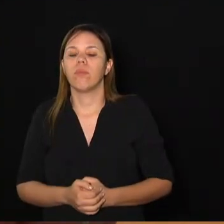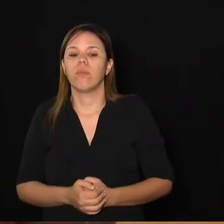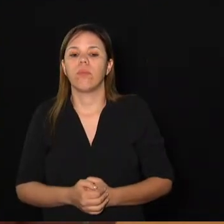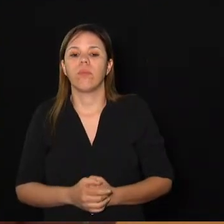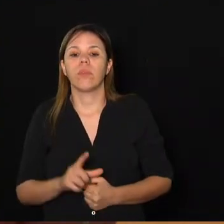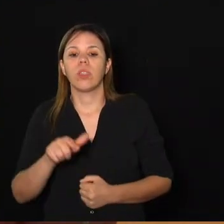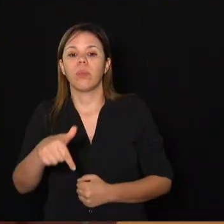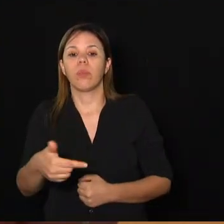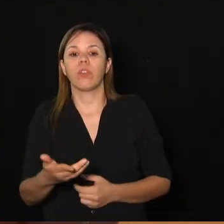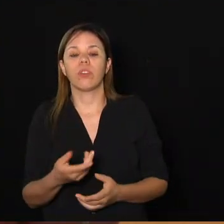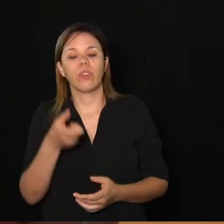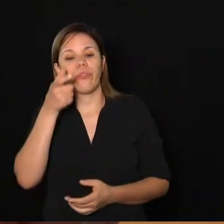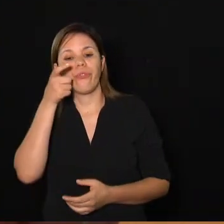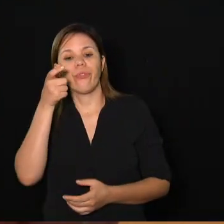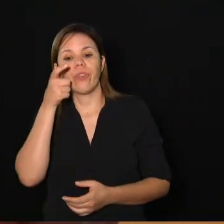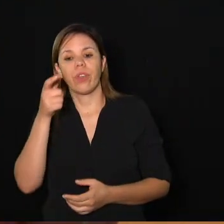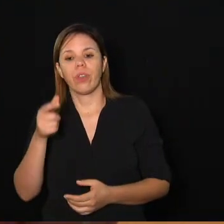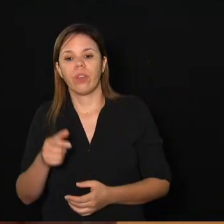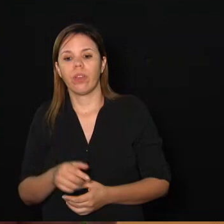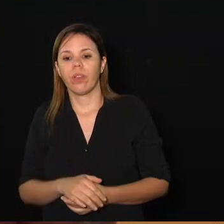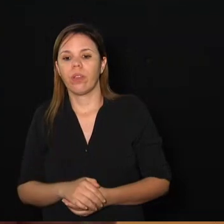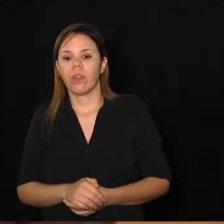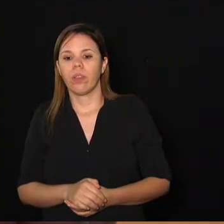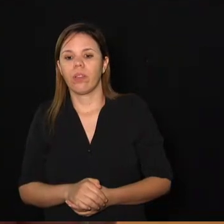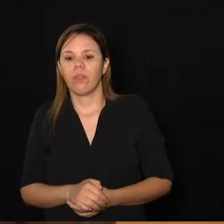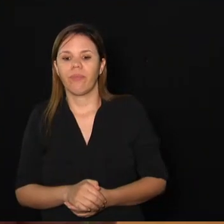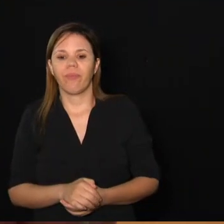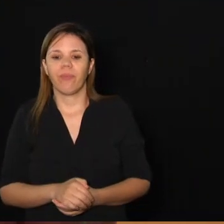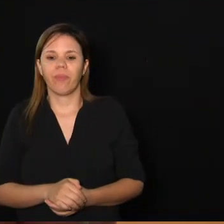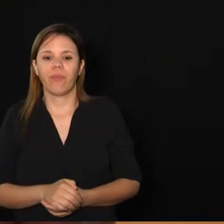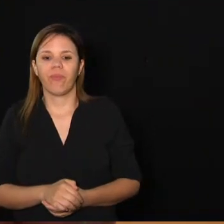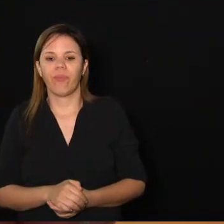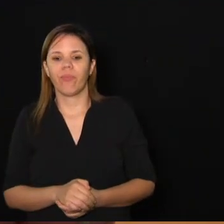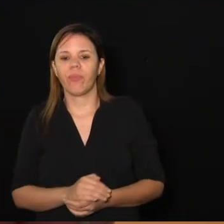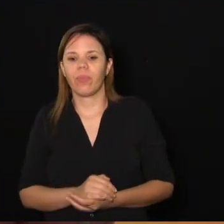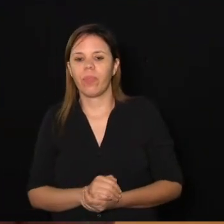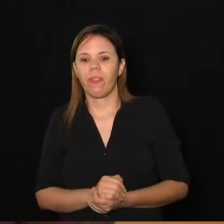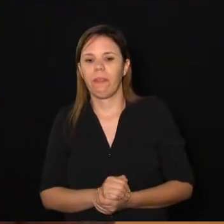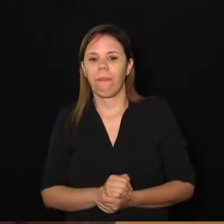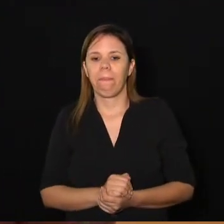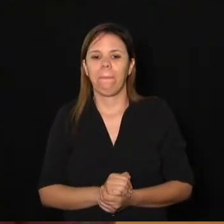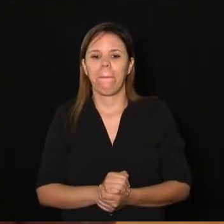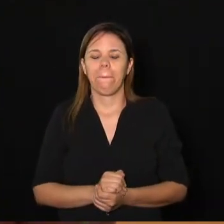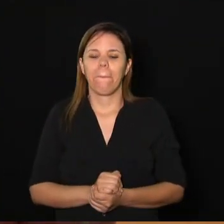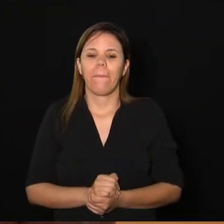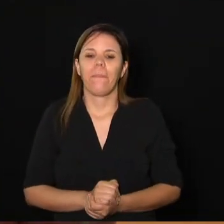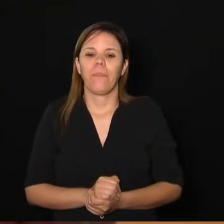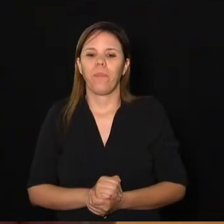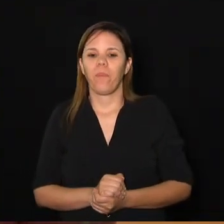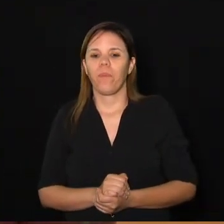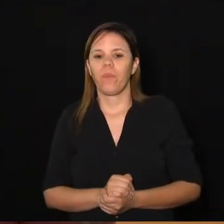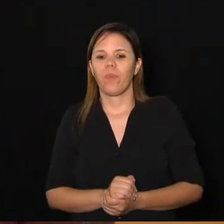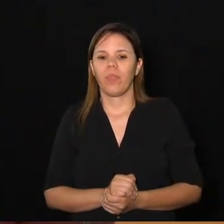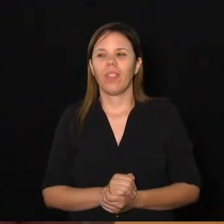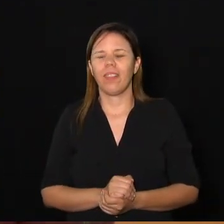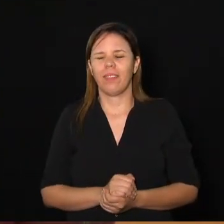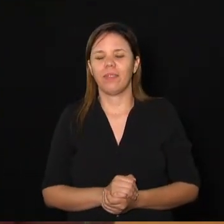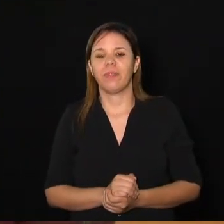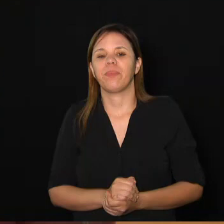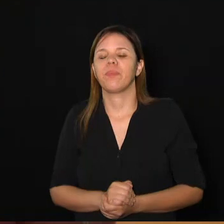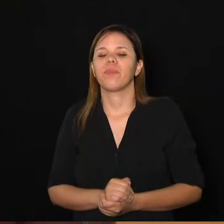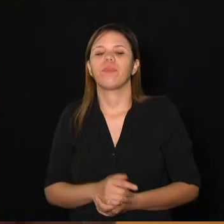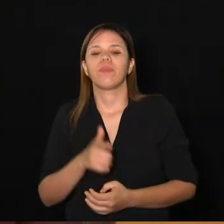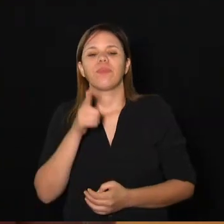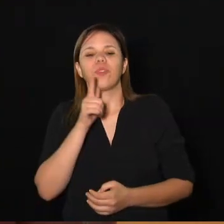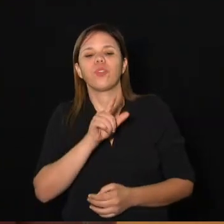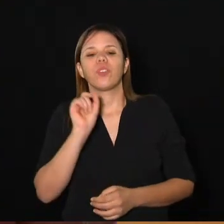que o vereador Fernando Mendes fez e sancionou ou conseguiu a lei do outro